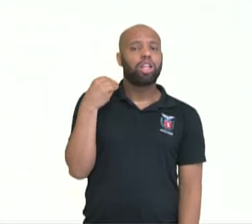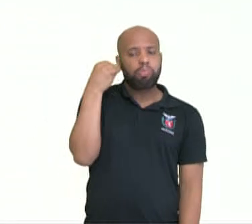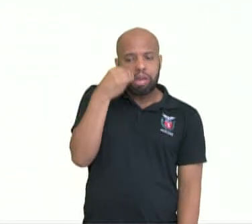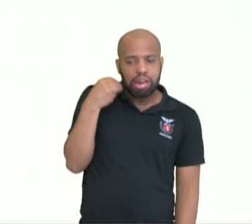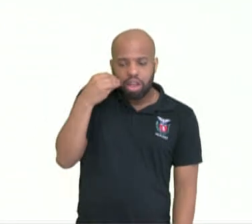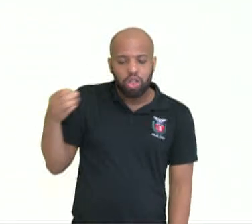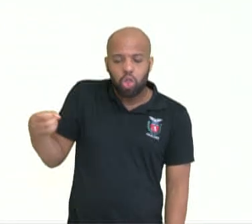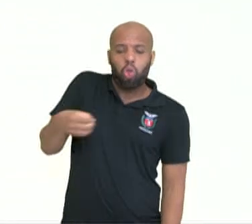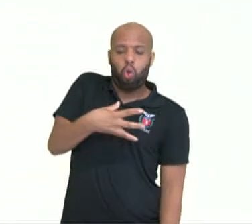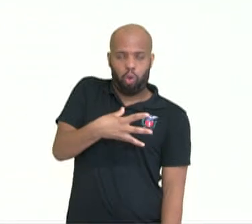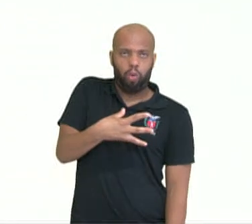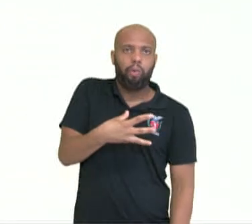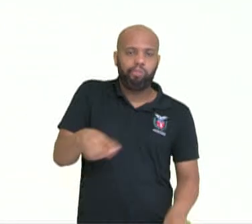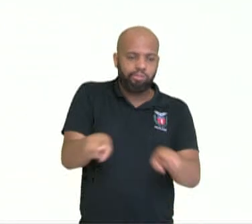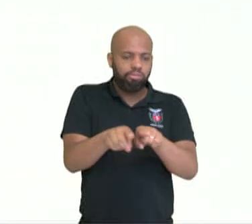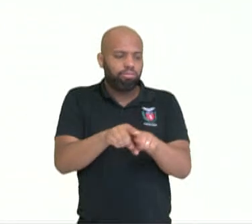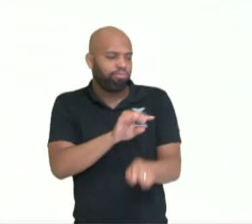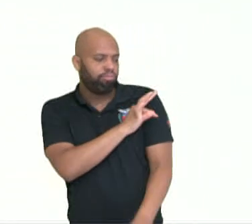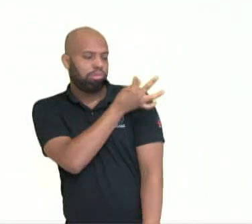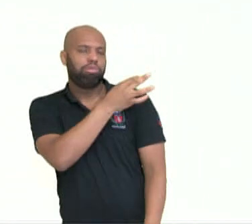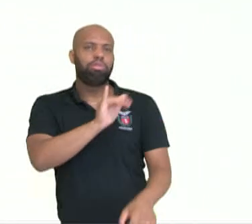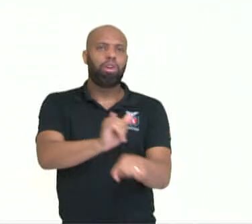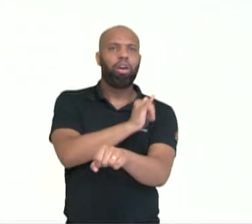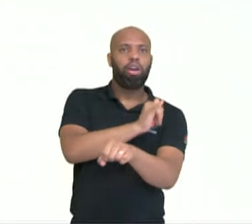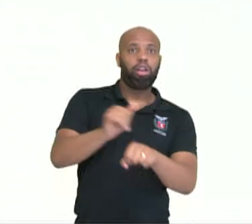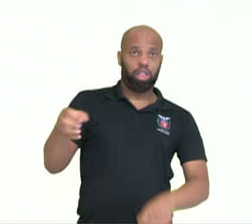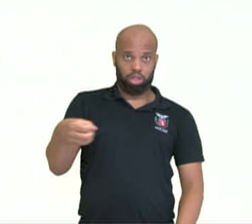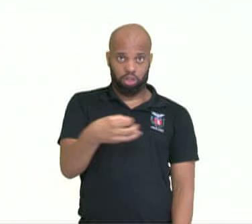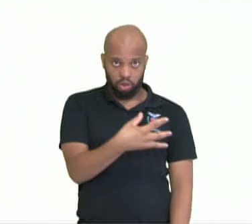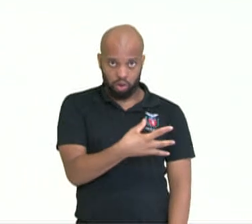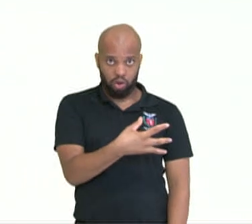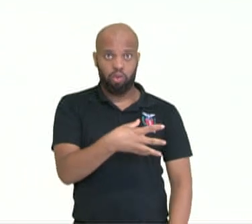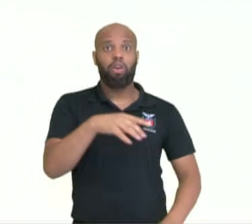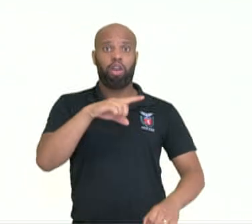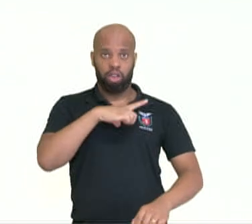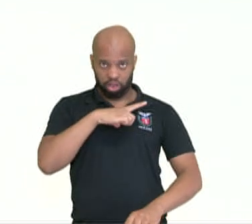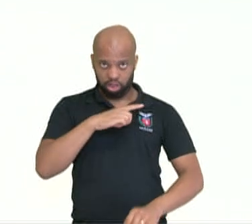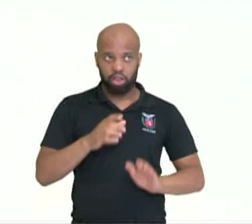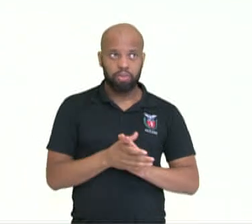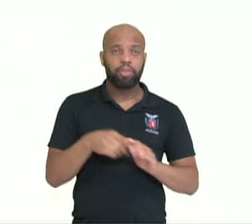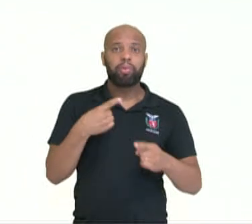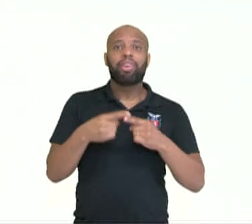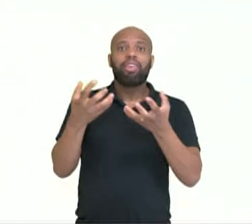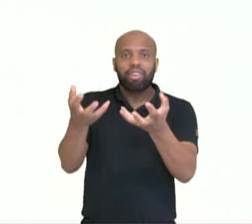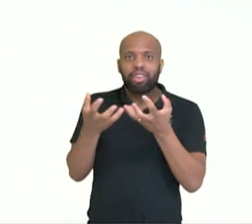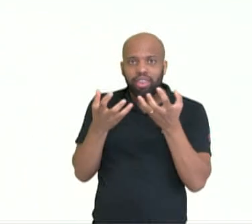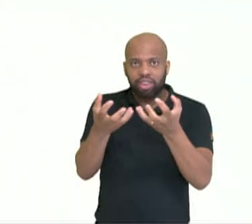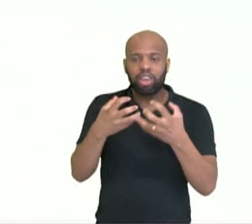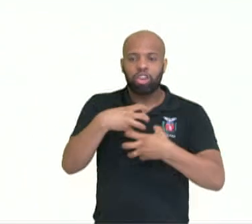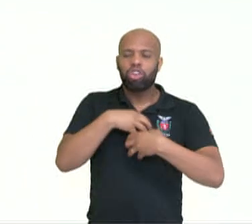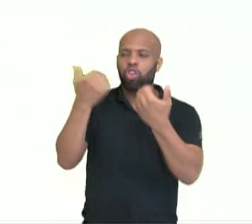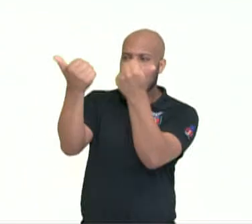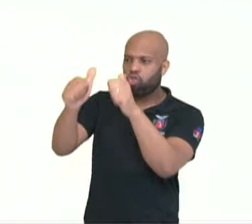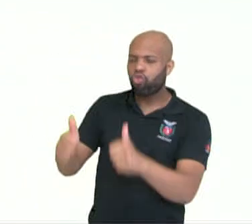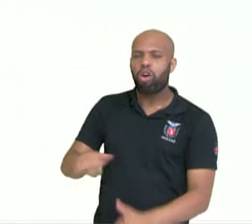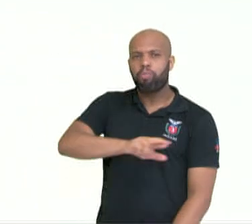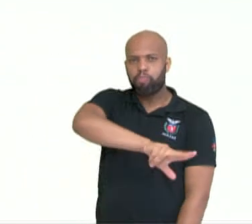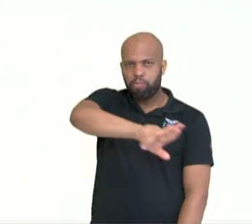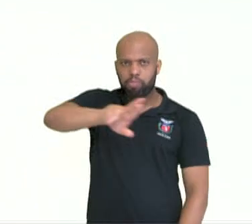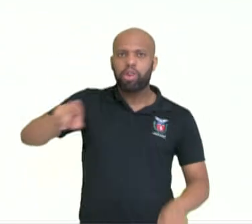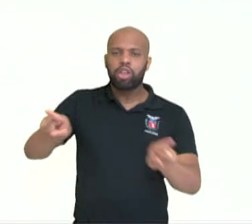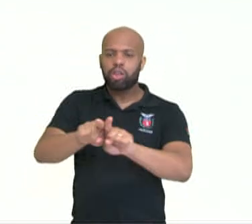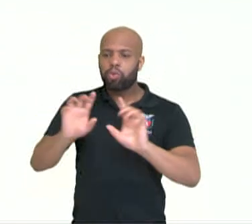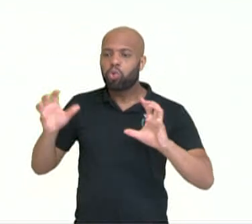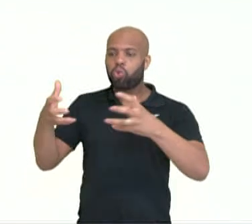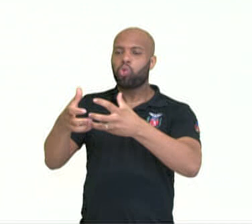buscar algo novo, técnicas novas, Então, a estética efetiva, a busca pela concepção em suas formas variadas, em conjunto